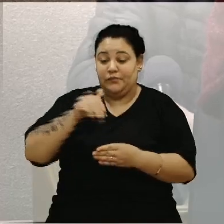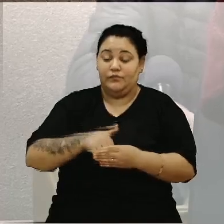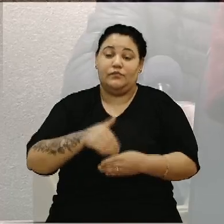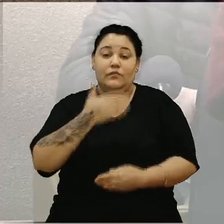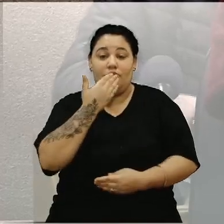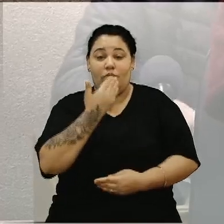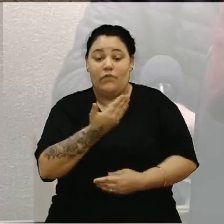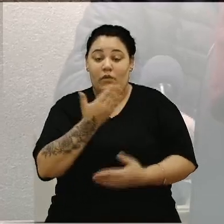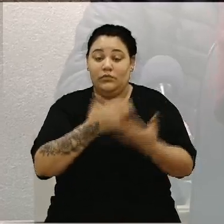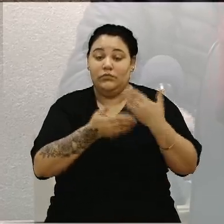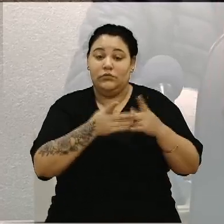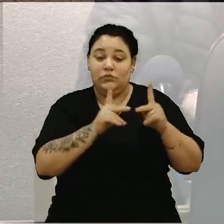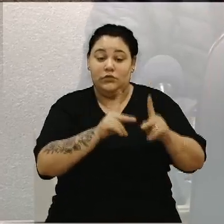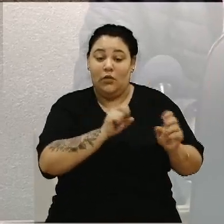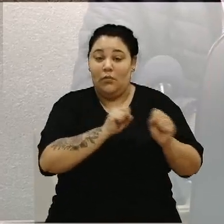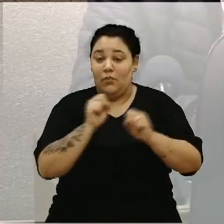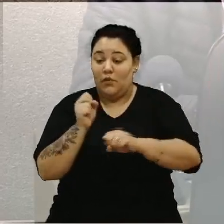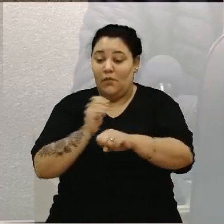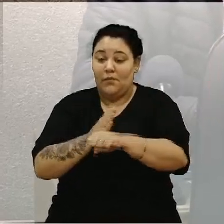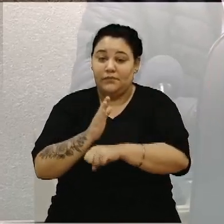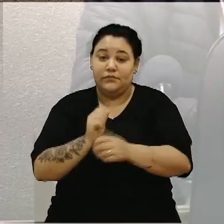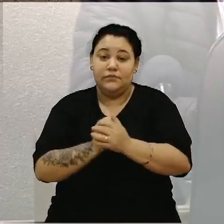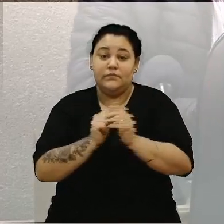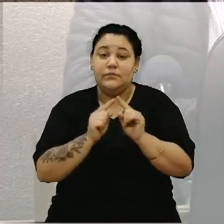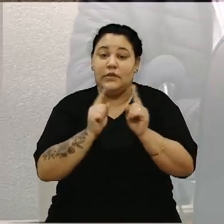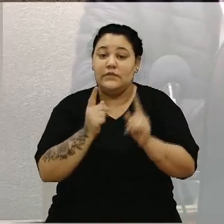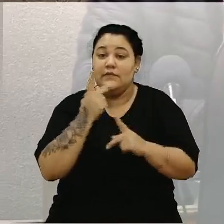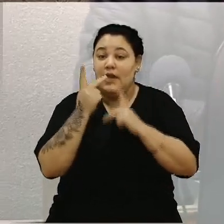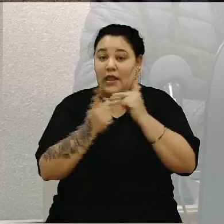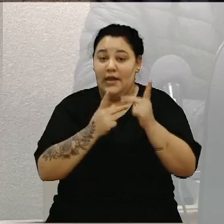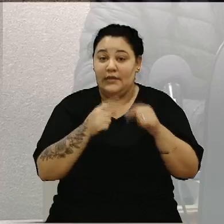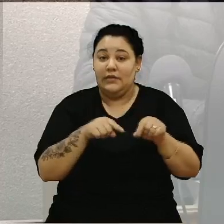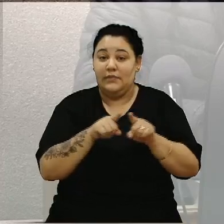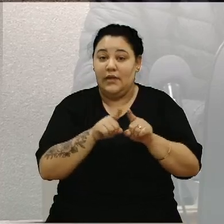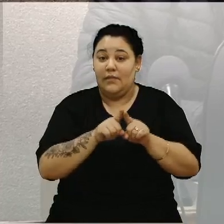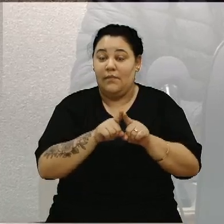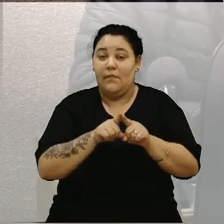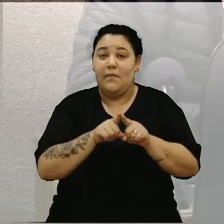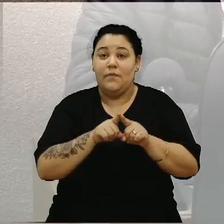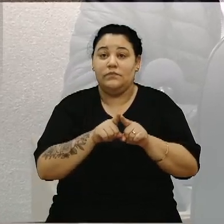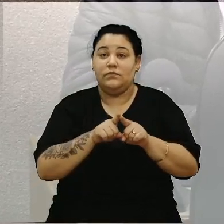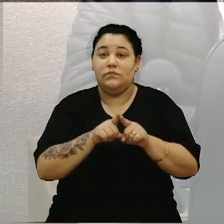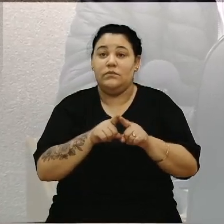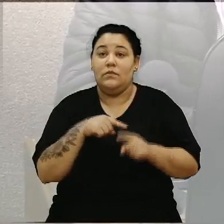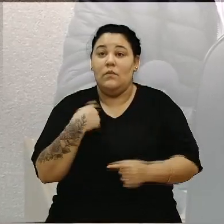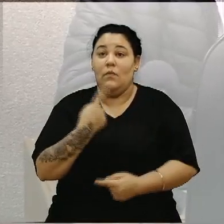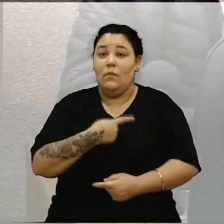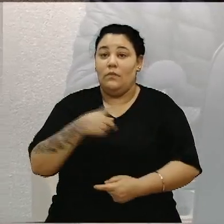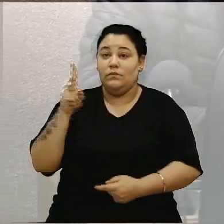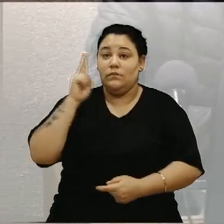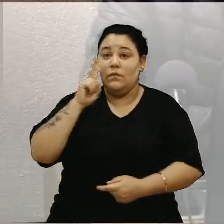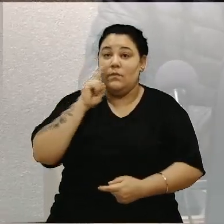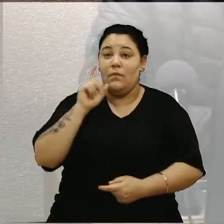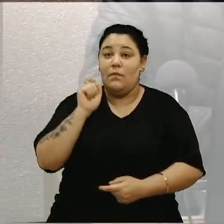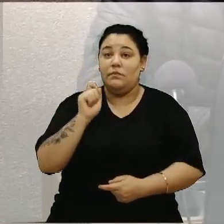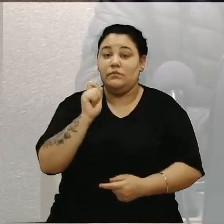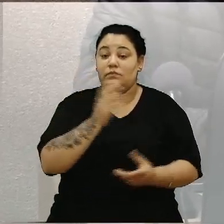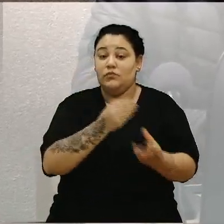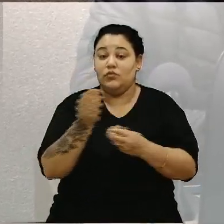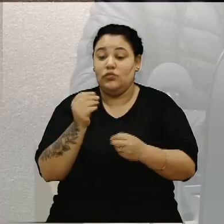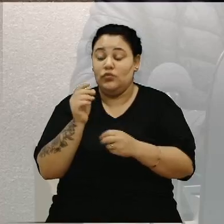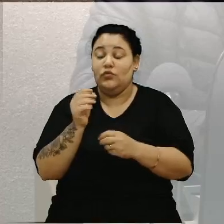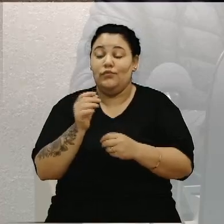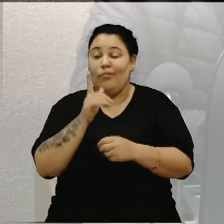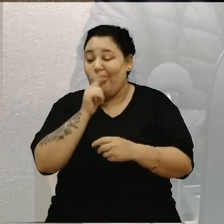todos possamos aprovar. Mas falar que, em grande parte, né, a gente relembra aqui que muitos dos alagamentos,